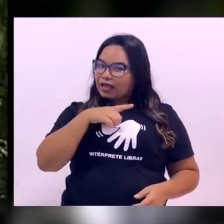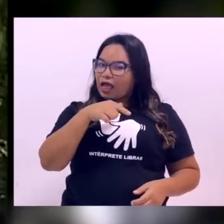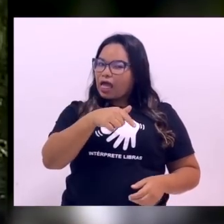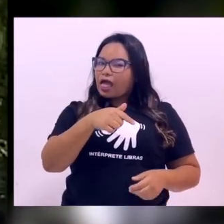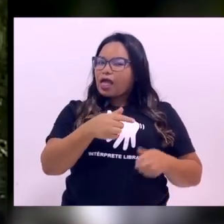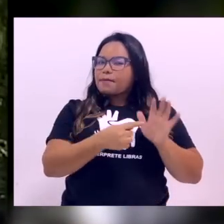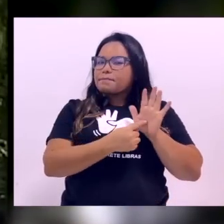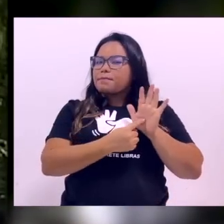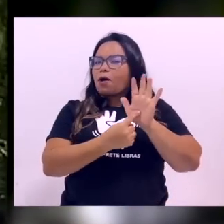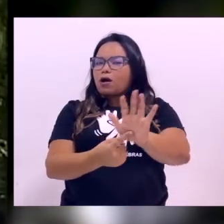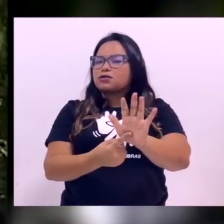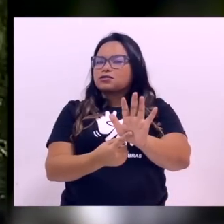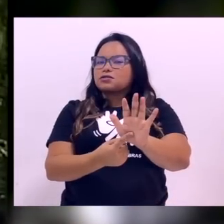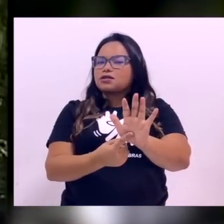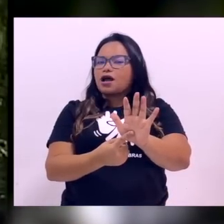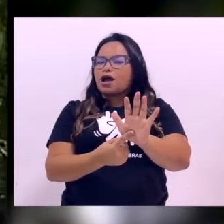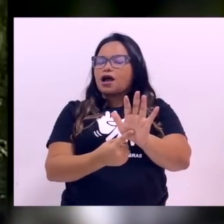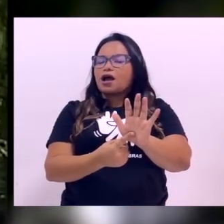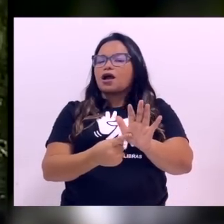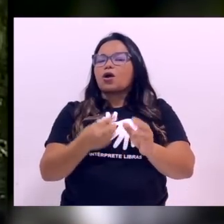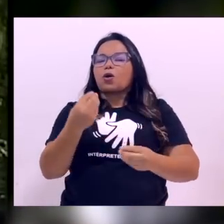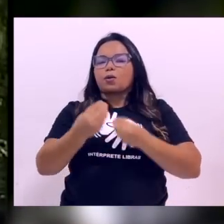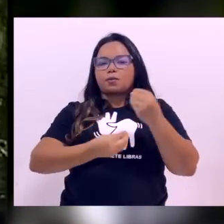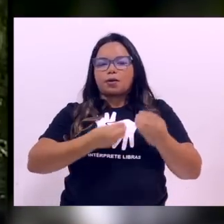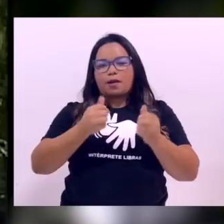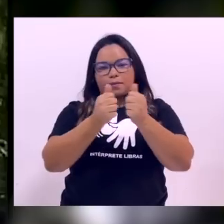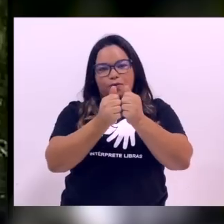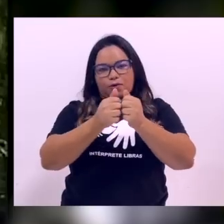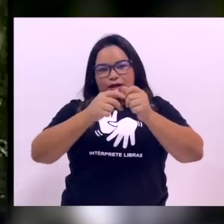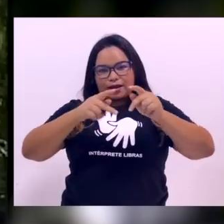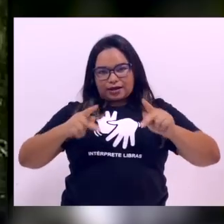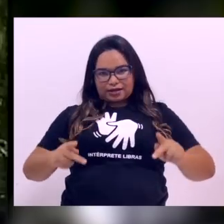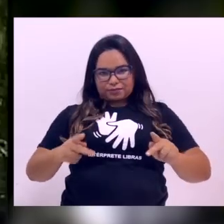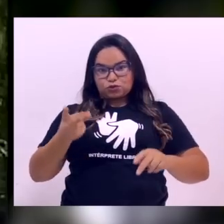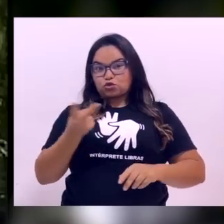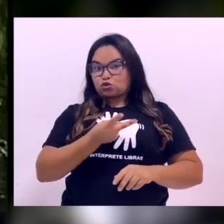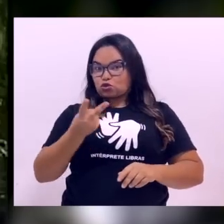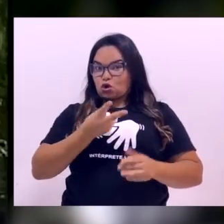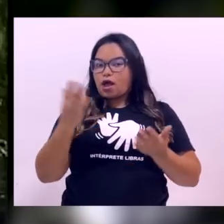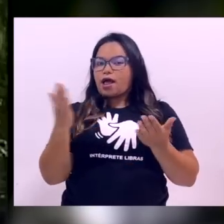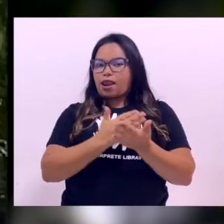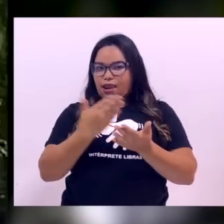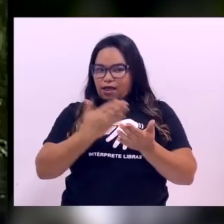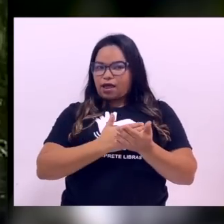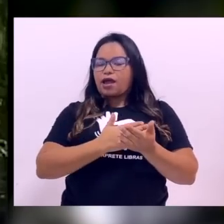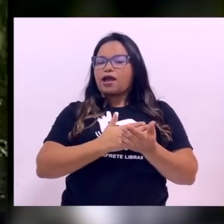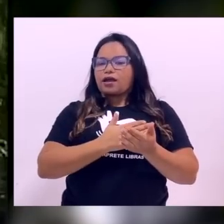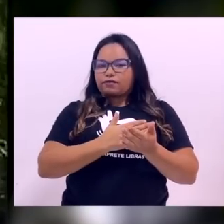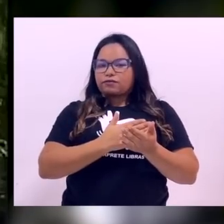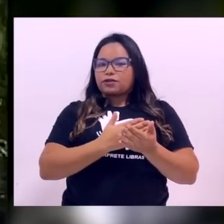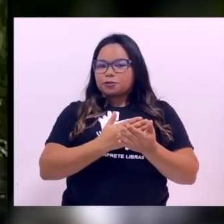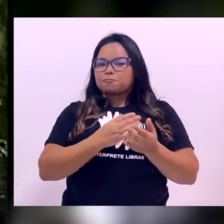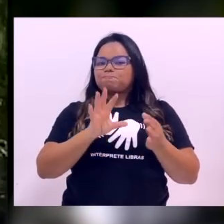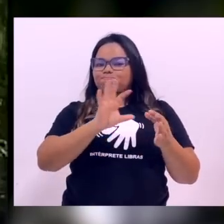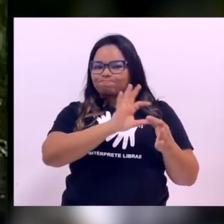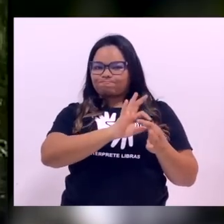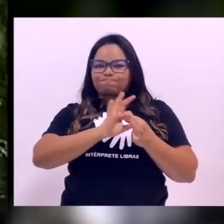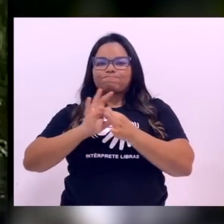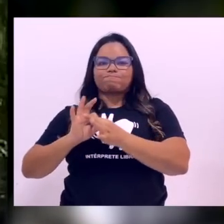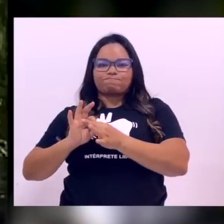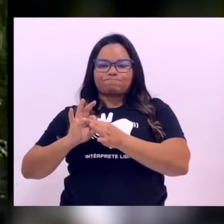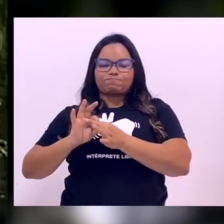uma chave para o livro do Apocalipse. De fato, os dois livros, Daniel e Apocalipse, eles andam juntos.